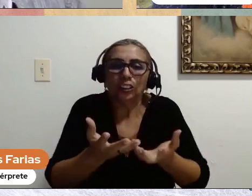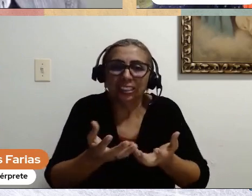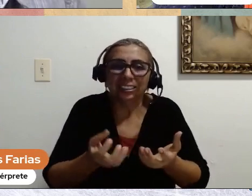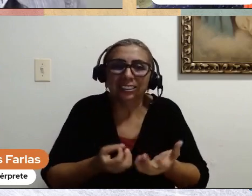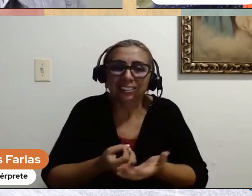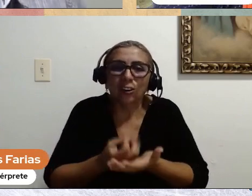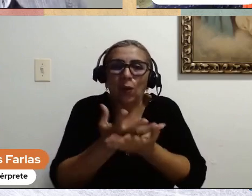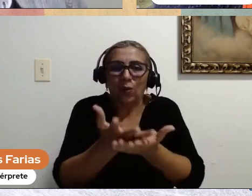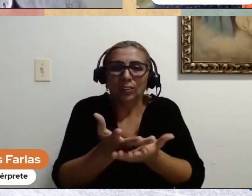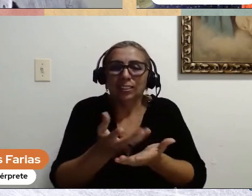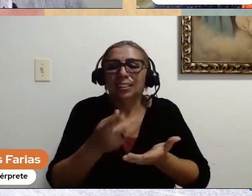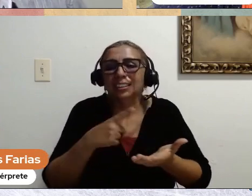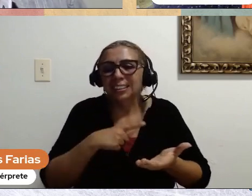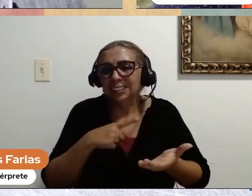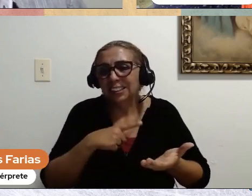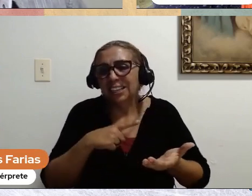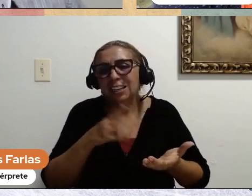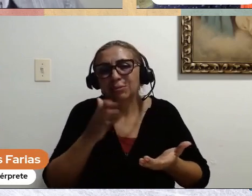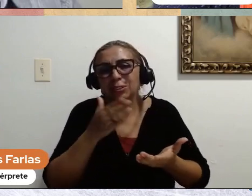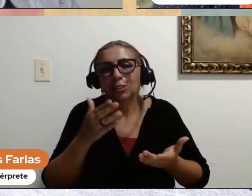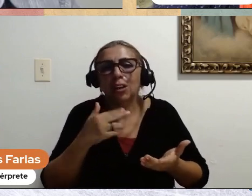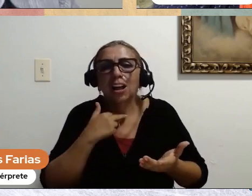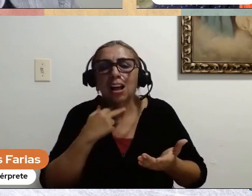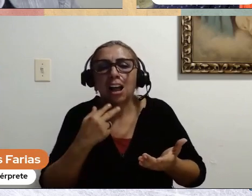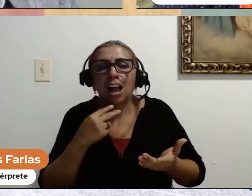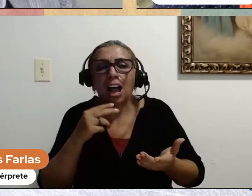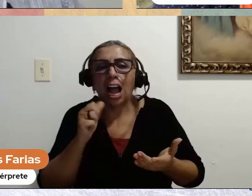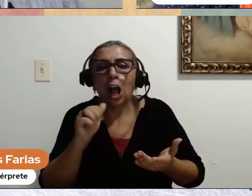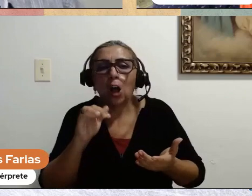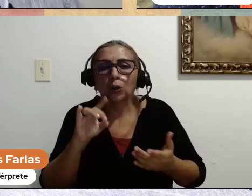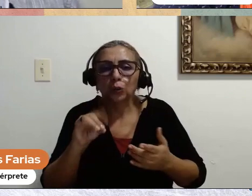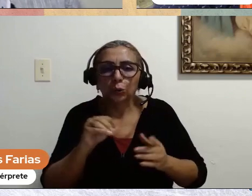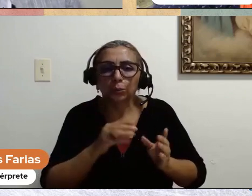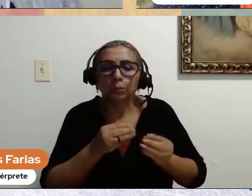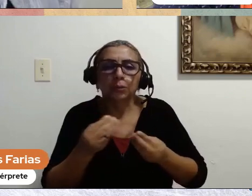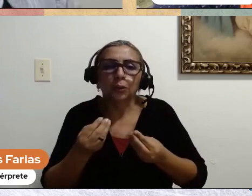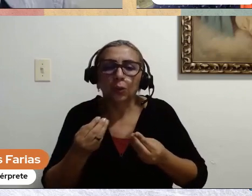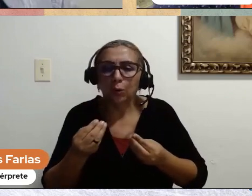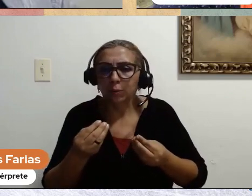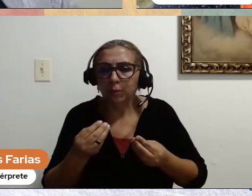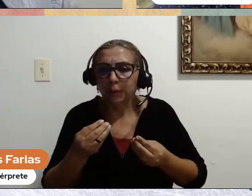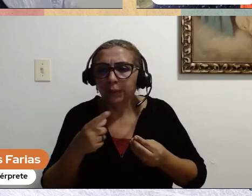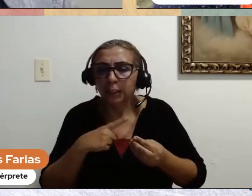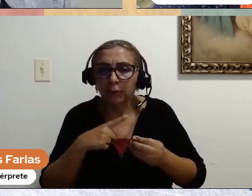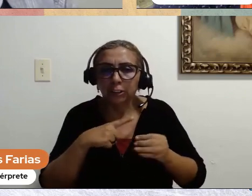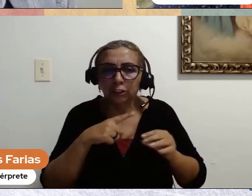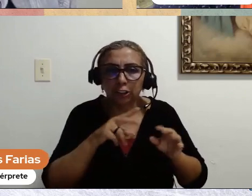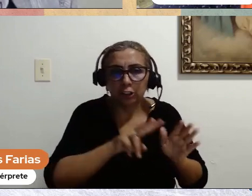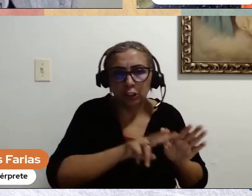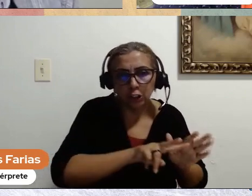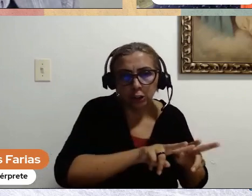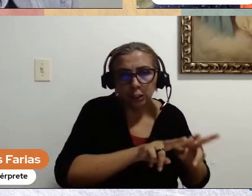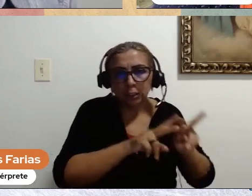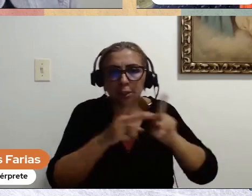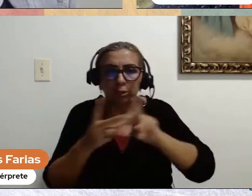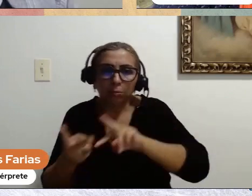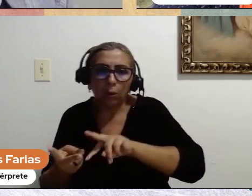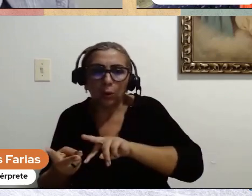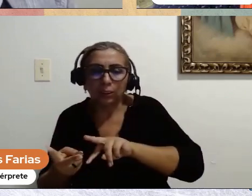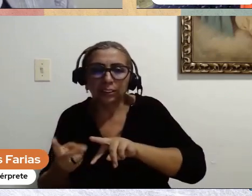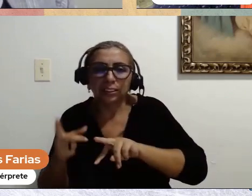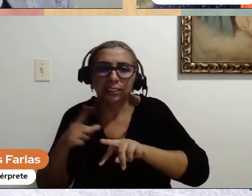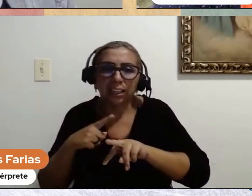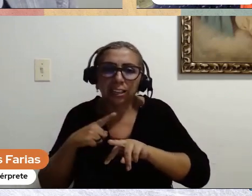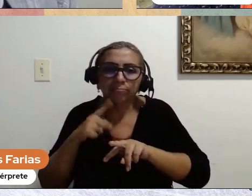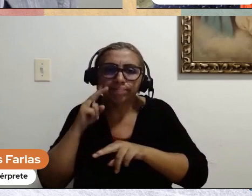esteja trabalhando com áudio e precise levar para o Audacity. Quando a gente exporta, a gente já tem meio que uma curadoria que